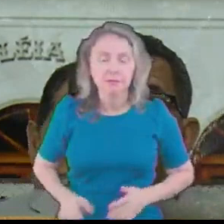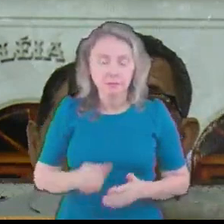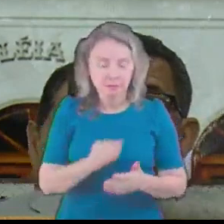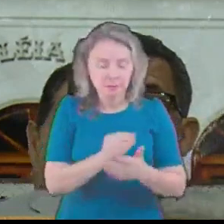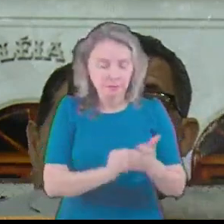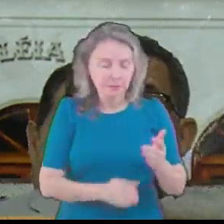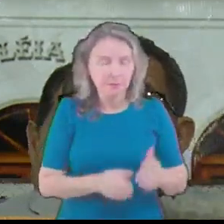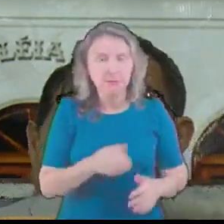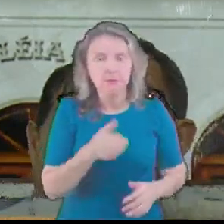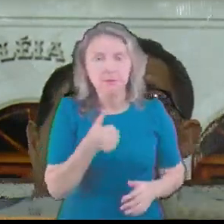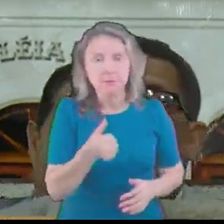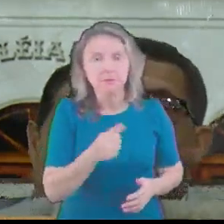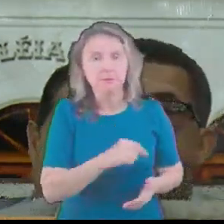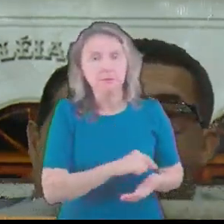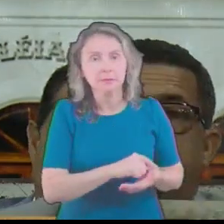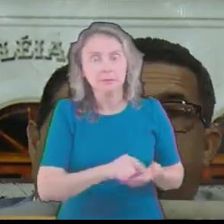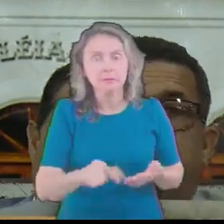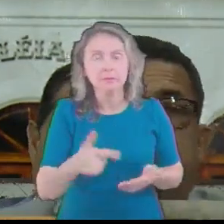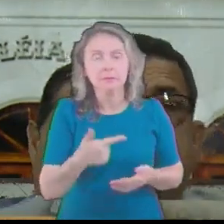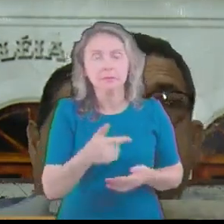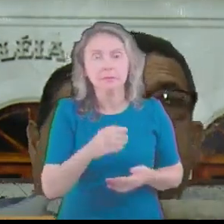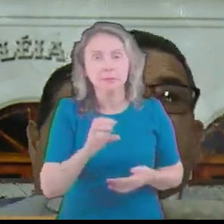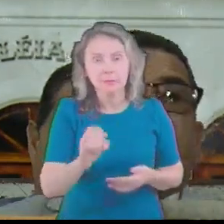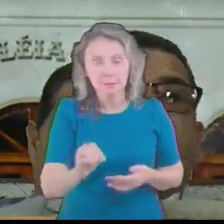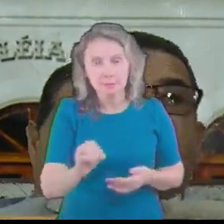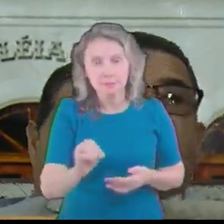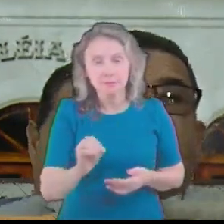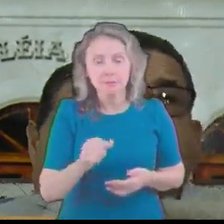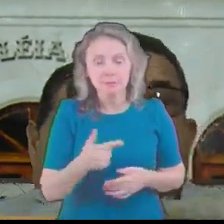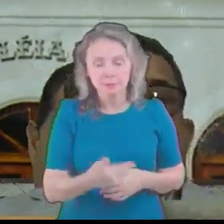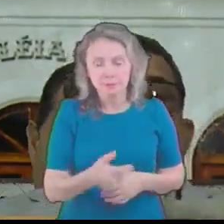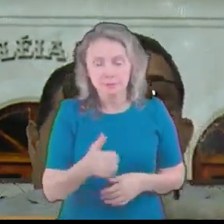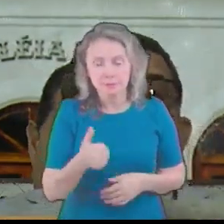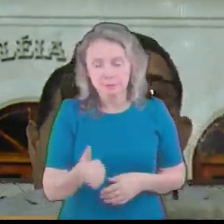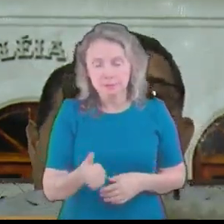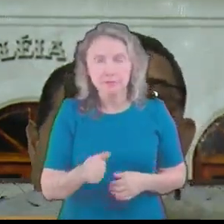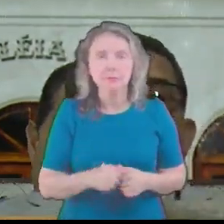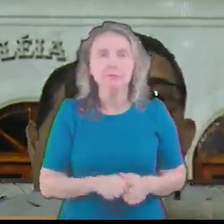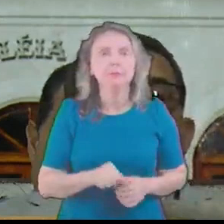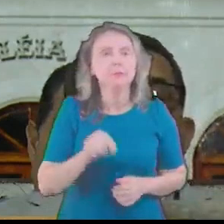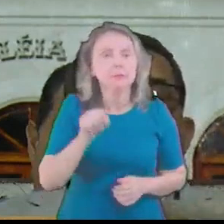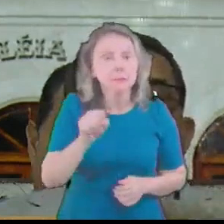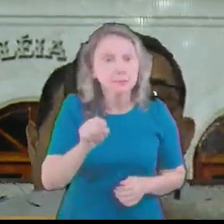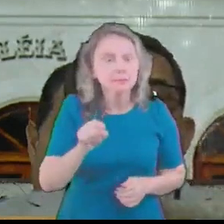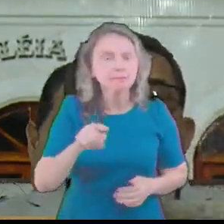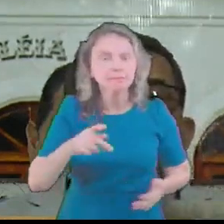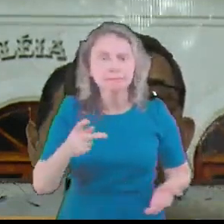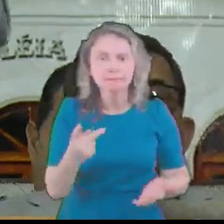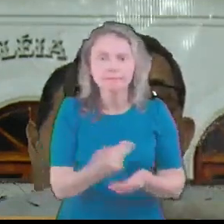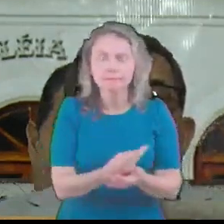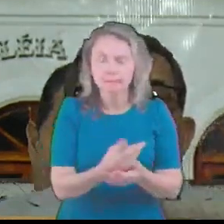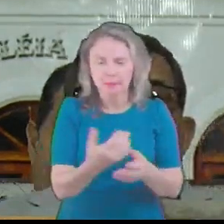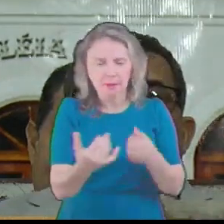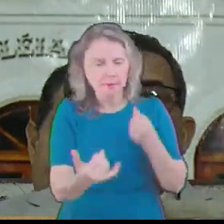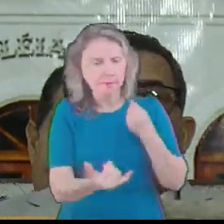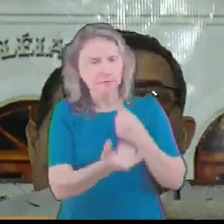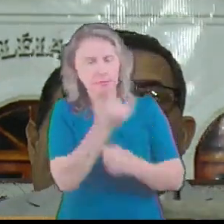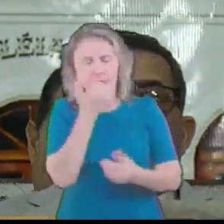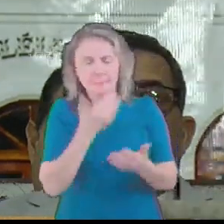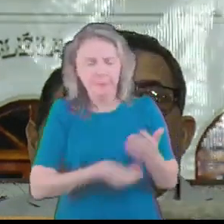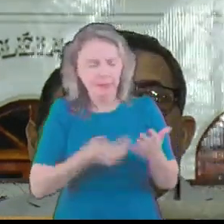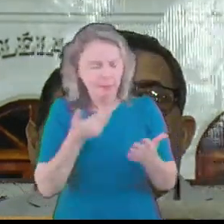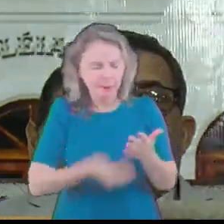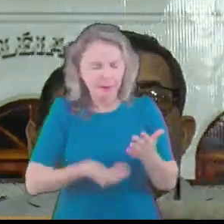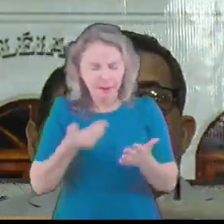versículo 20 e versículo 21. Você, quando estiver nessa situação de perder alguma coisa, de